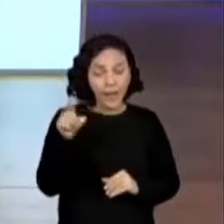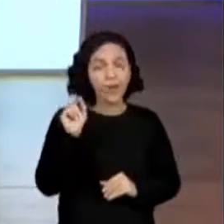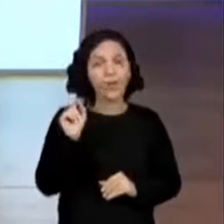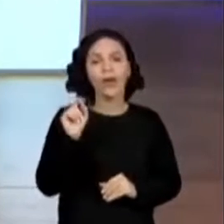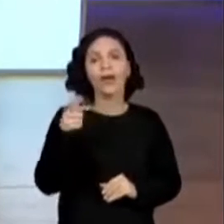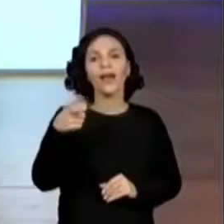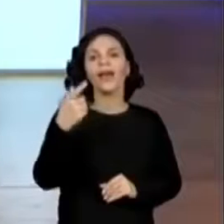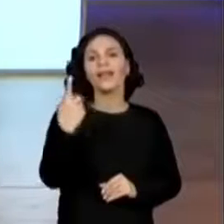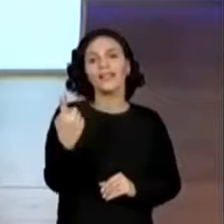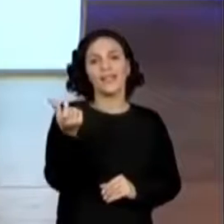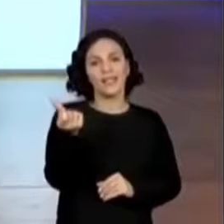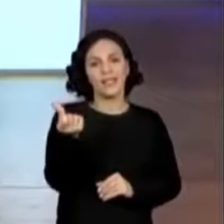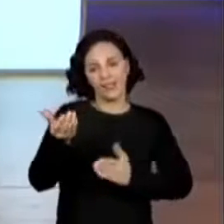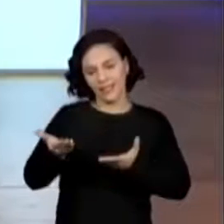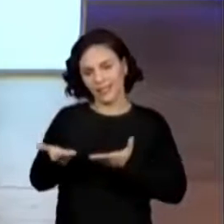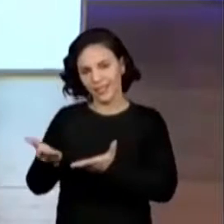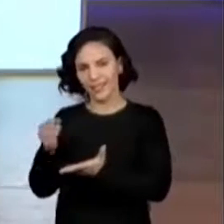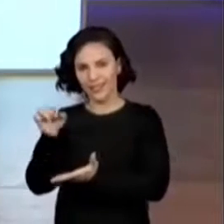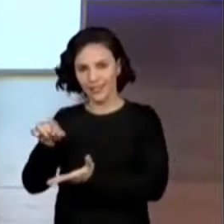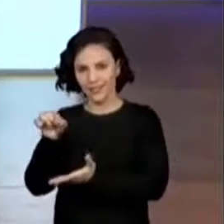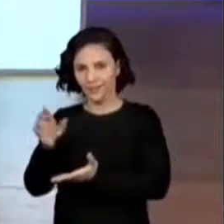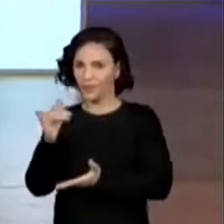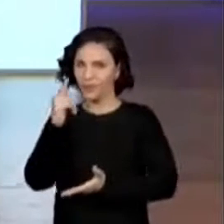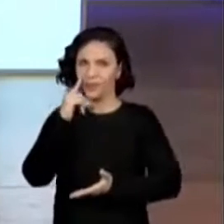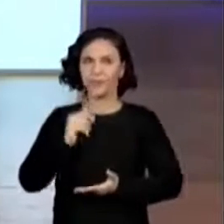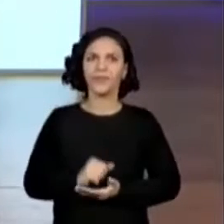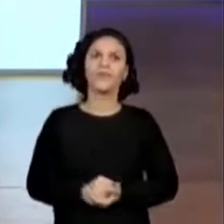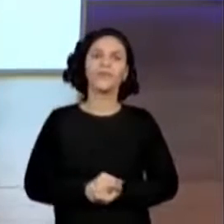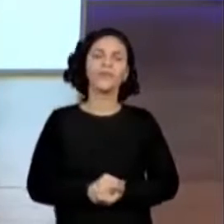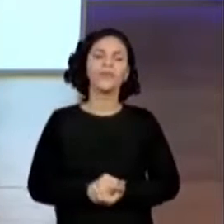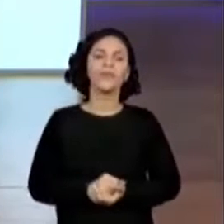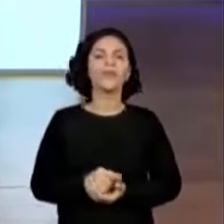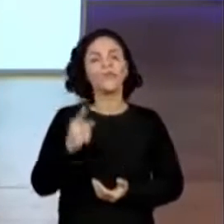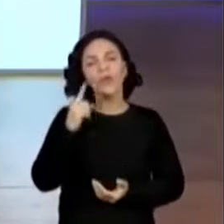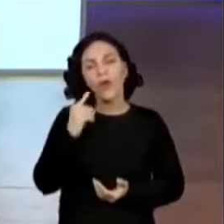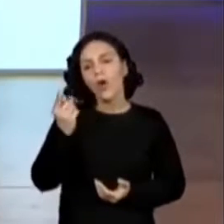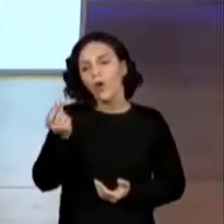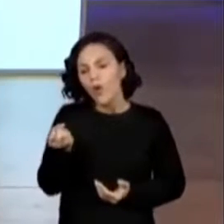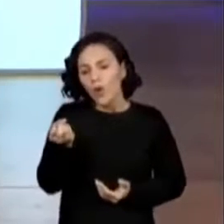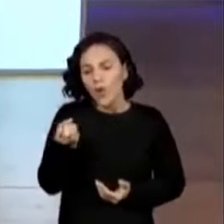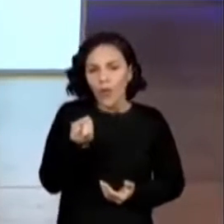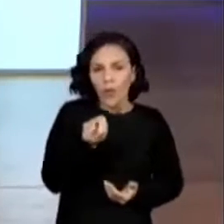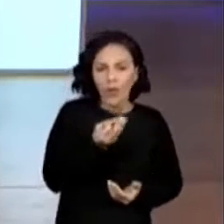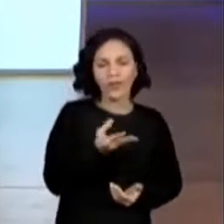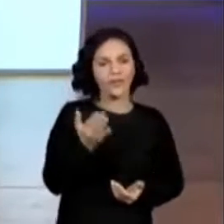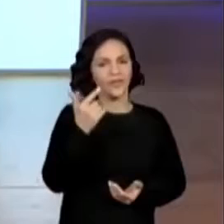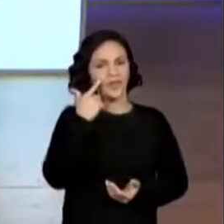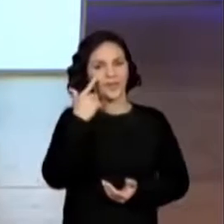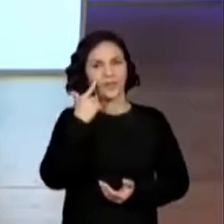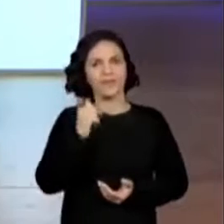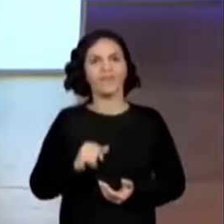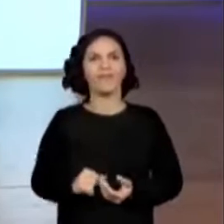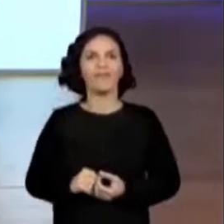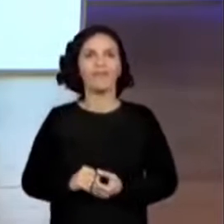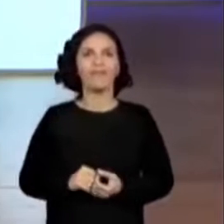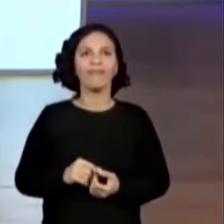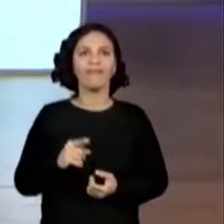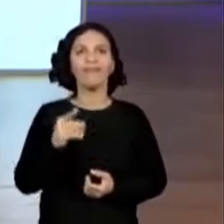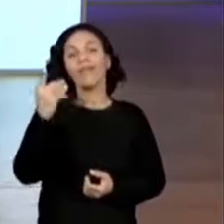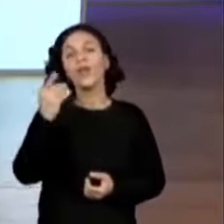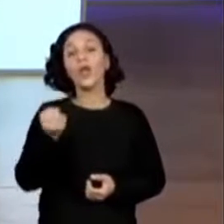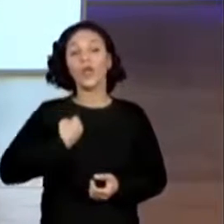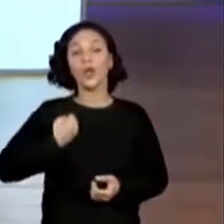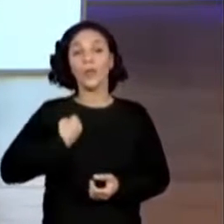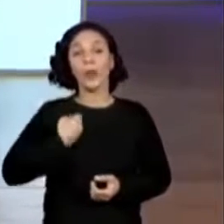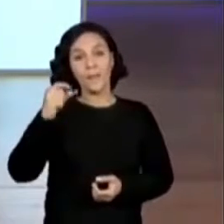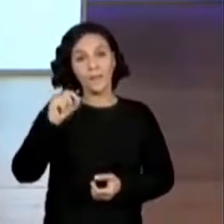16 tá. biscoitos ali. E a gente vai contando mesmo, né? Olha lá, ó. Coloca o número maior na